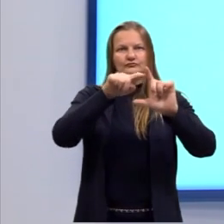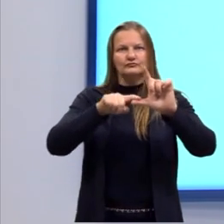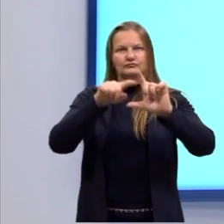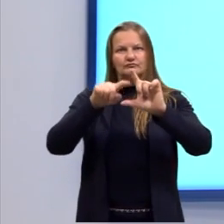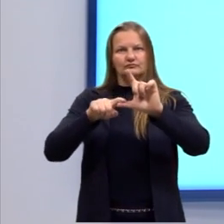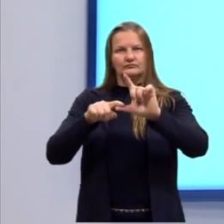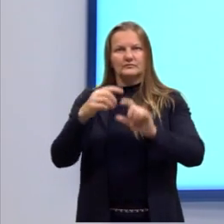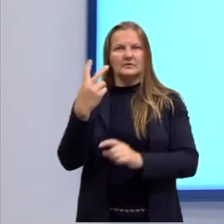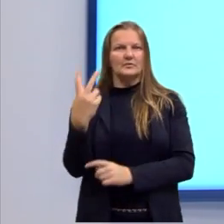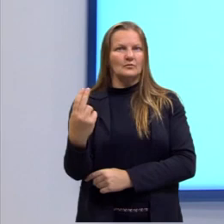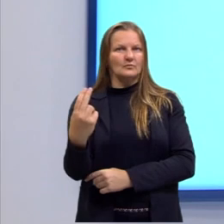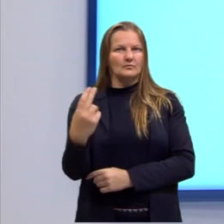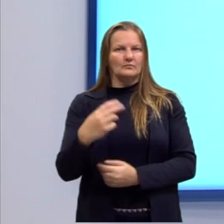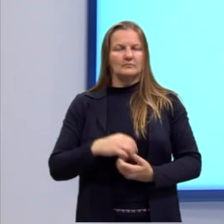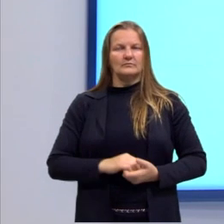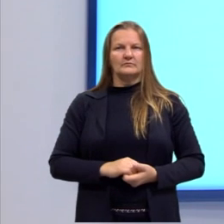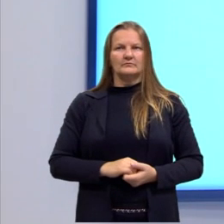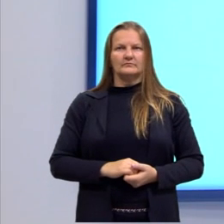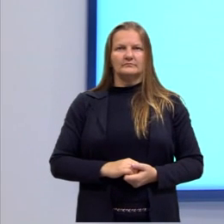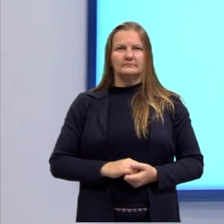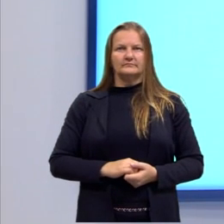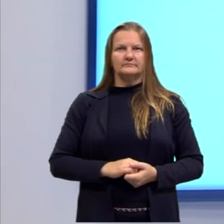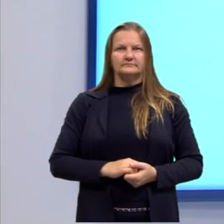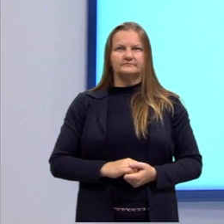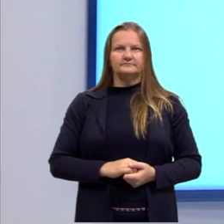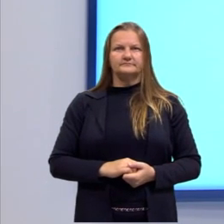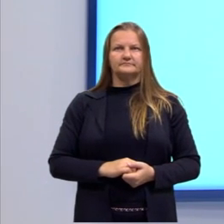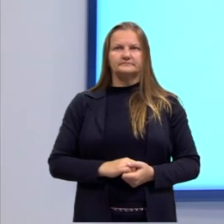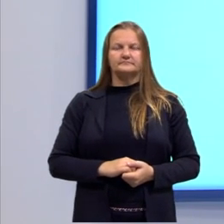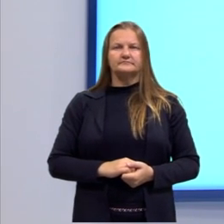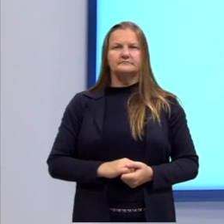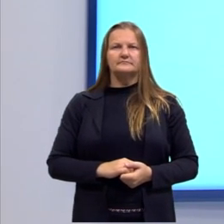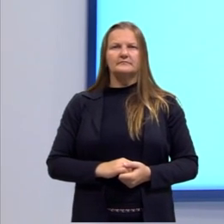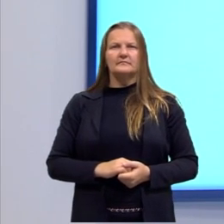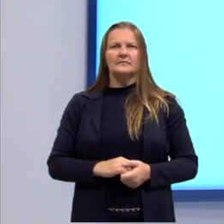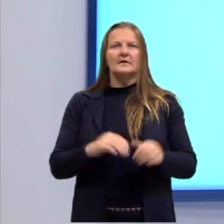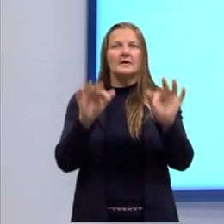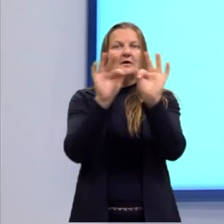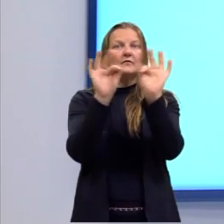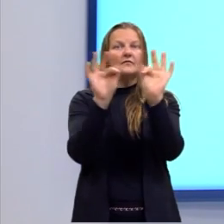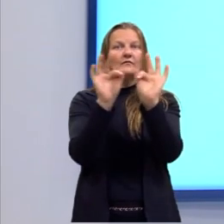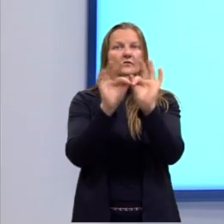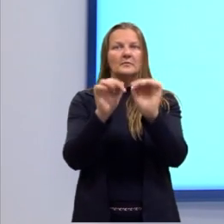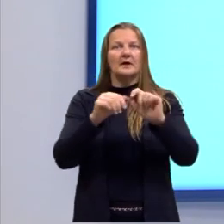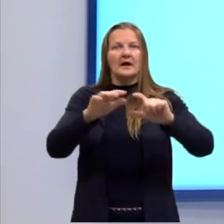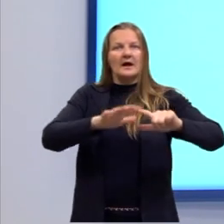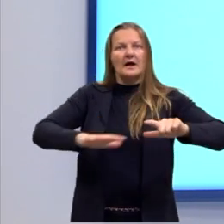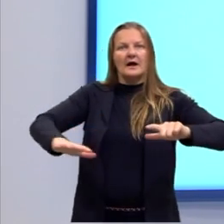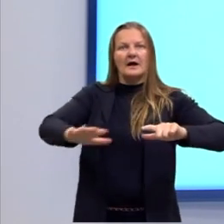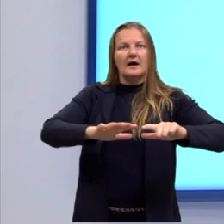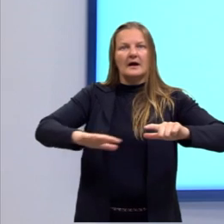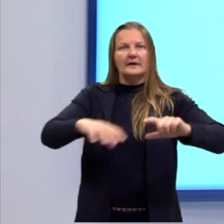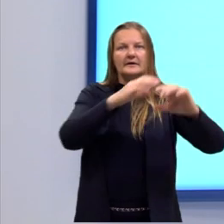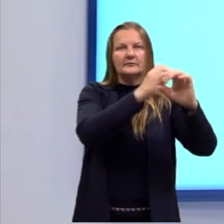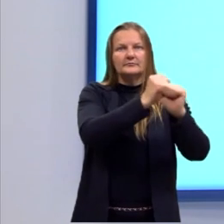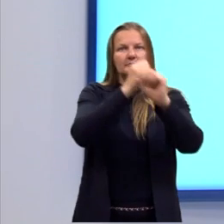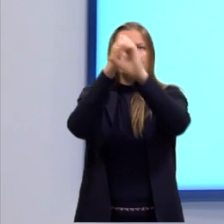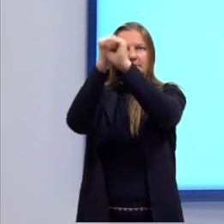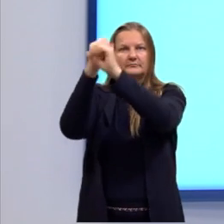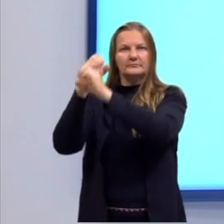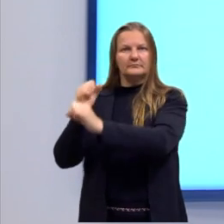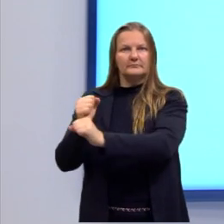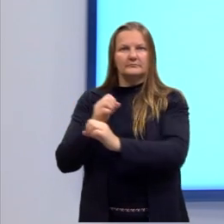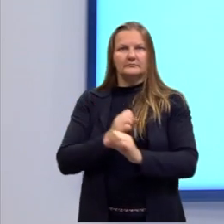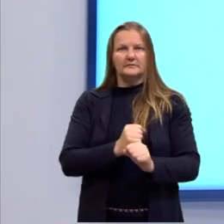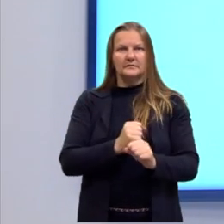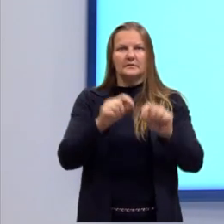também te iguais e as fórmulas de área e perímetro do retângulo elas vão levar em